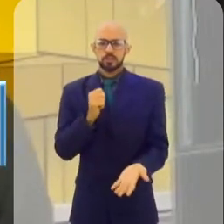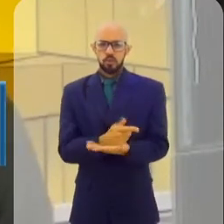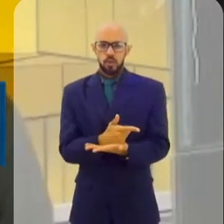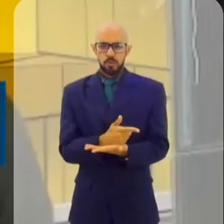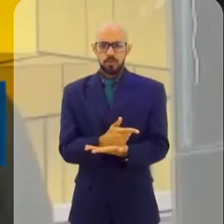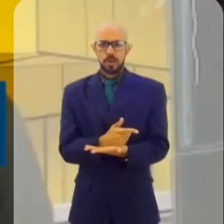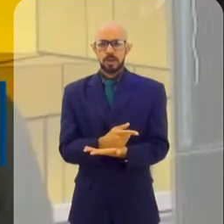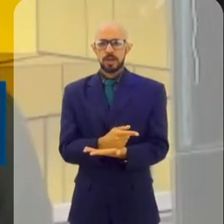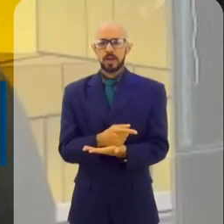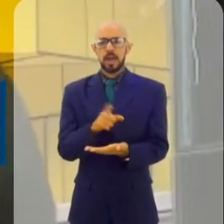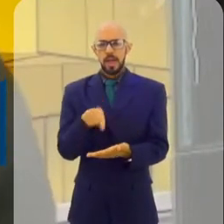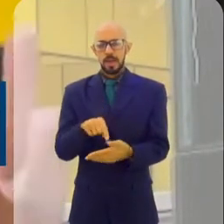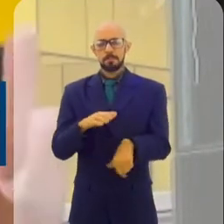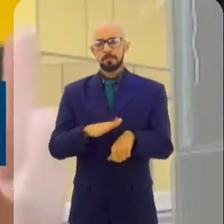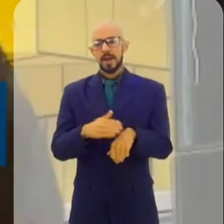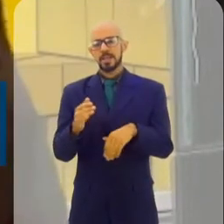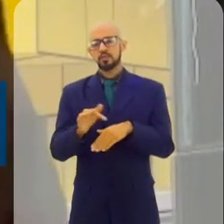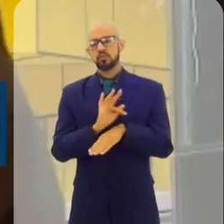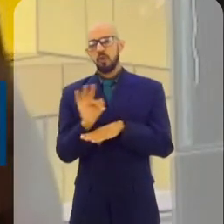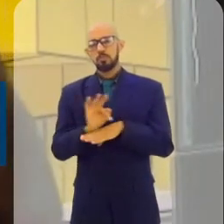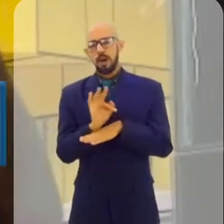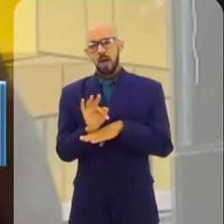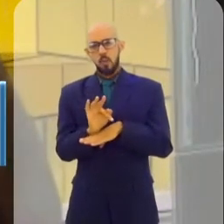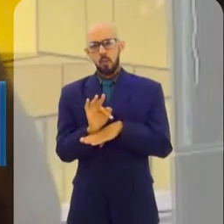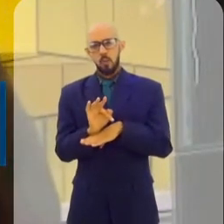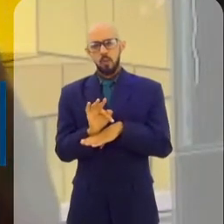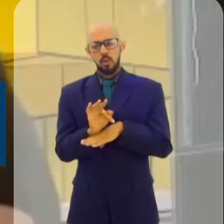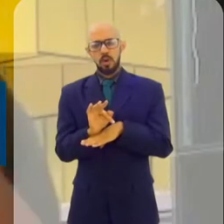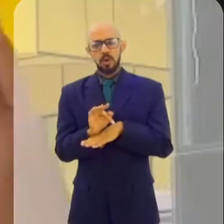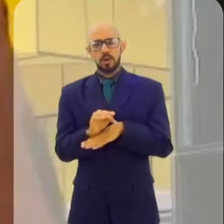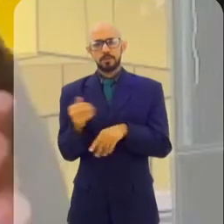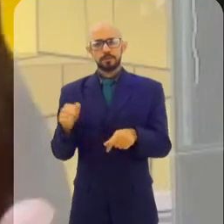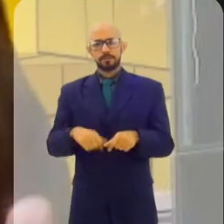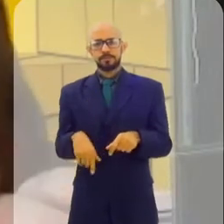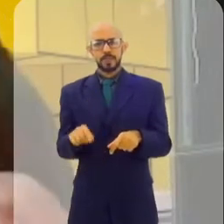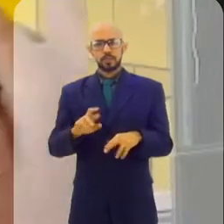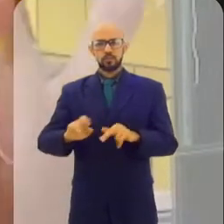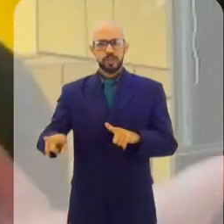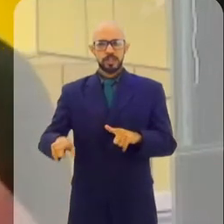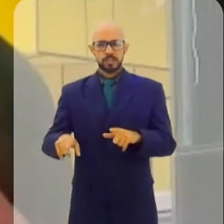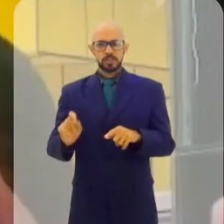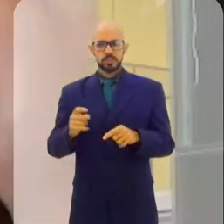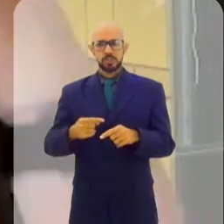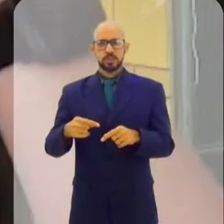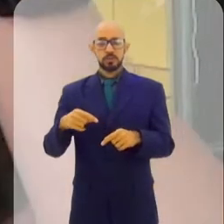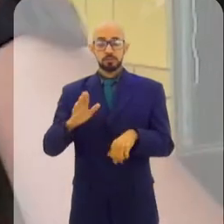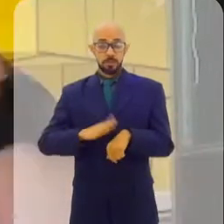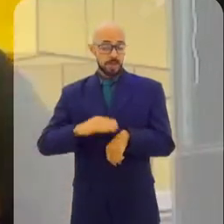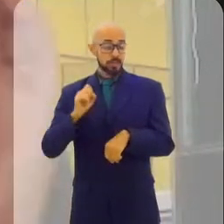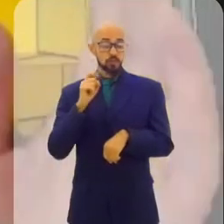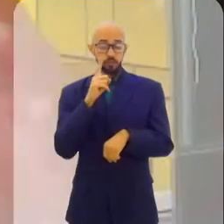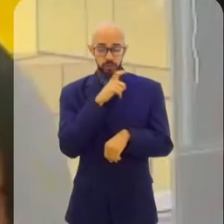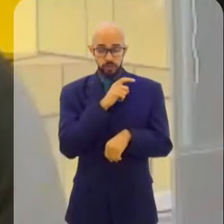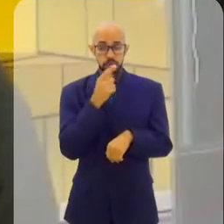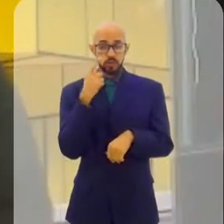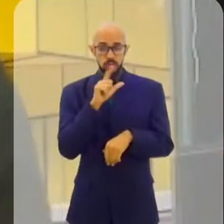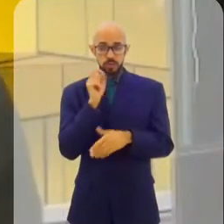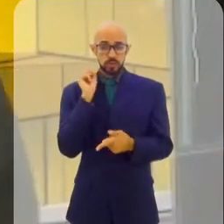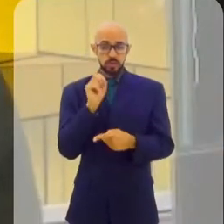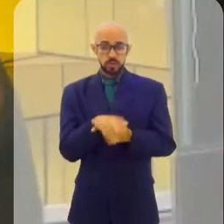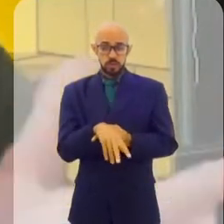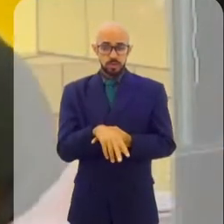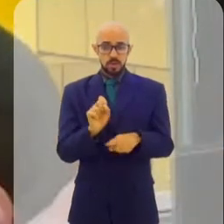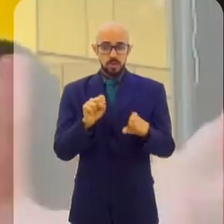de consumo são mais formais em geral, né? São mais formalizadas. É diferente, é mais difícil a gente